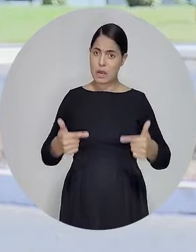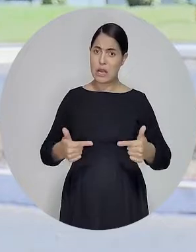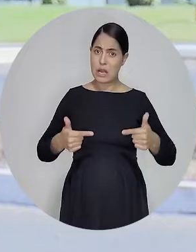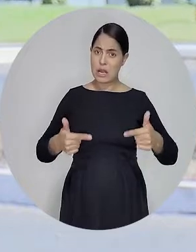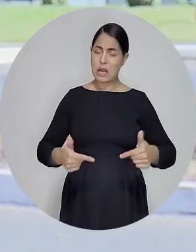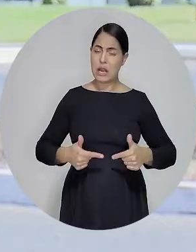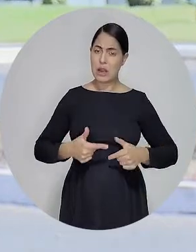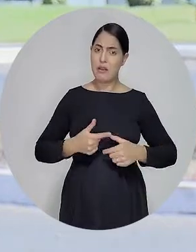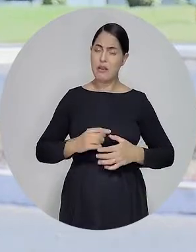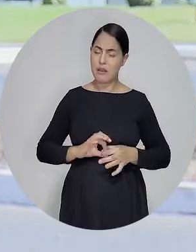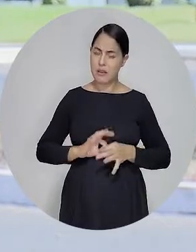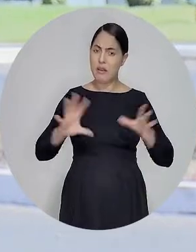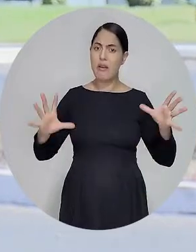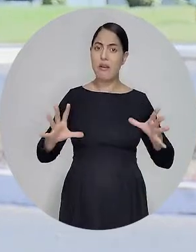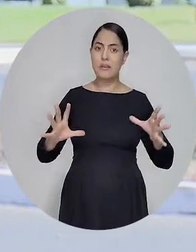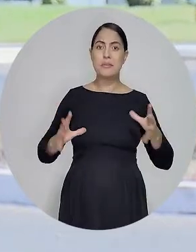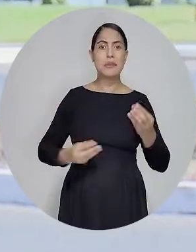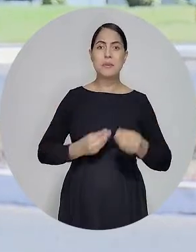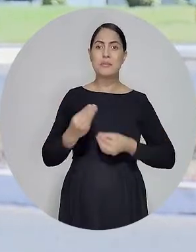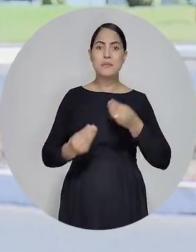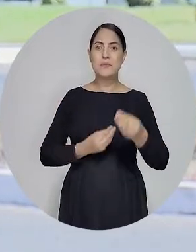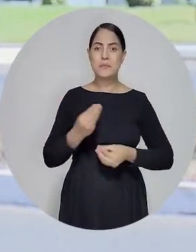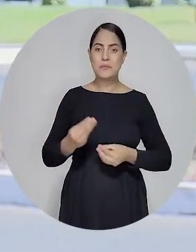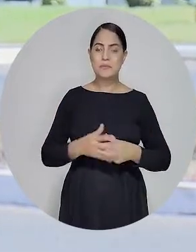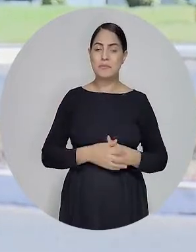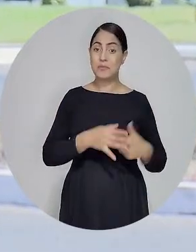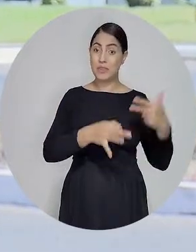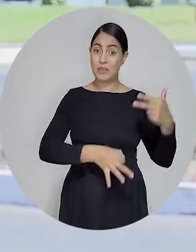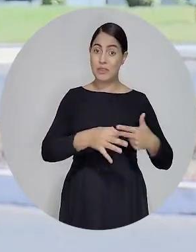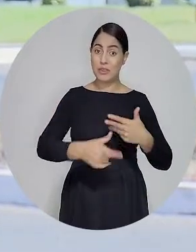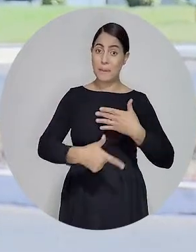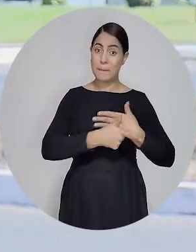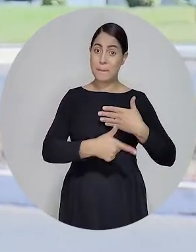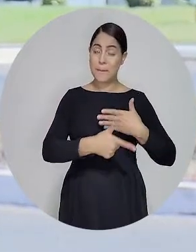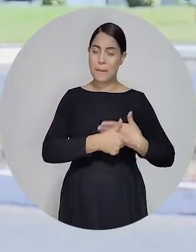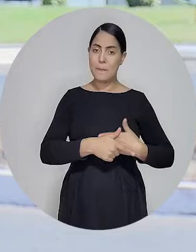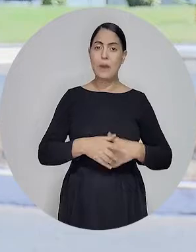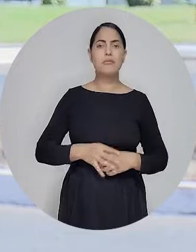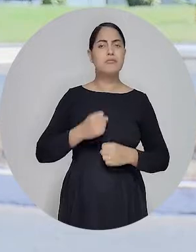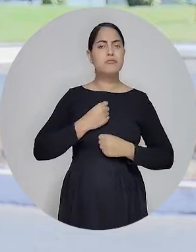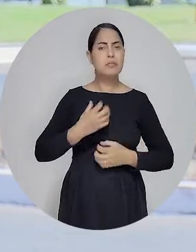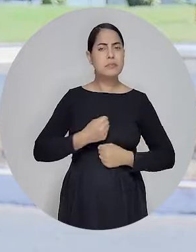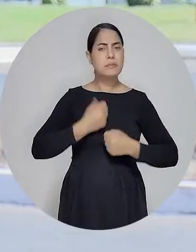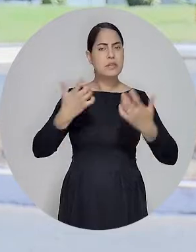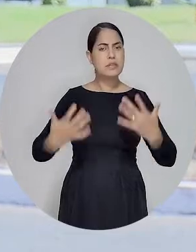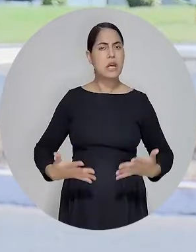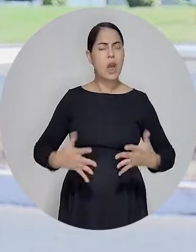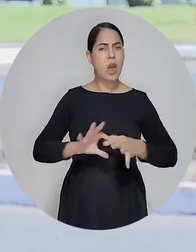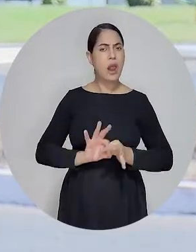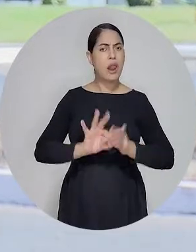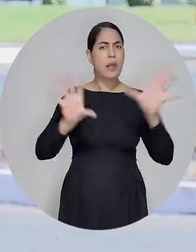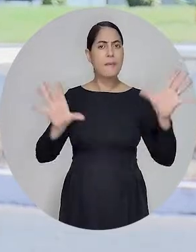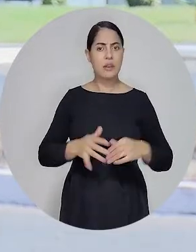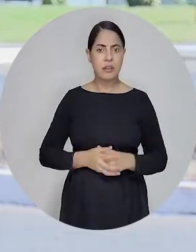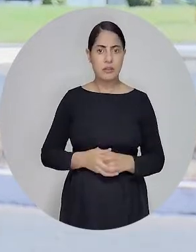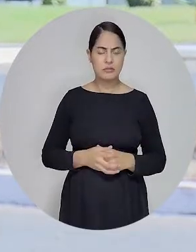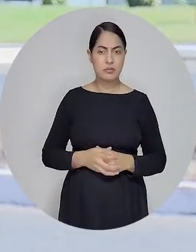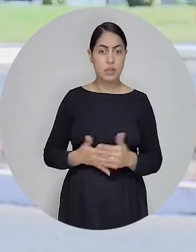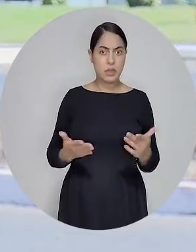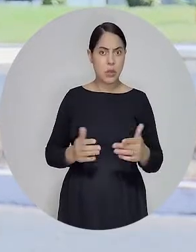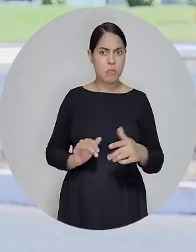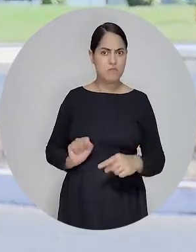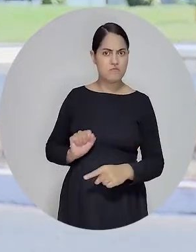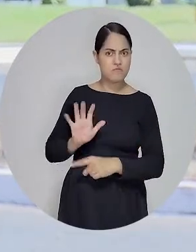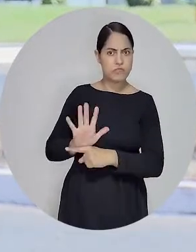operadores do direito possam refletir e também atuar sobre o papel do judiciário de assegurar a liberdade de expressão e